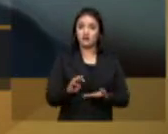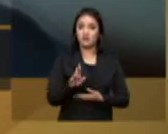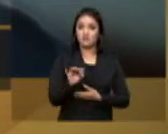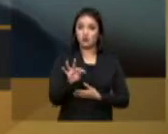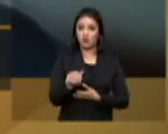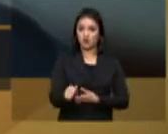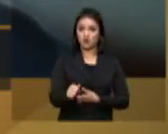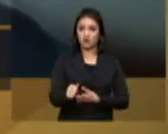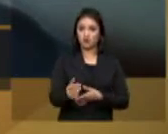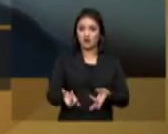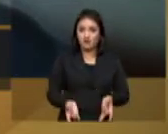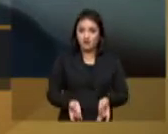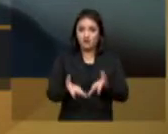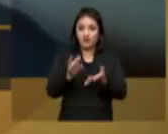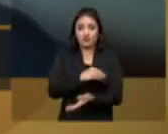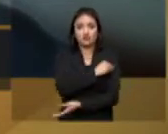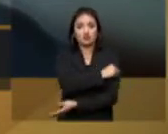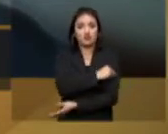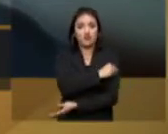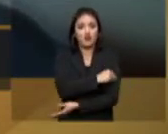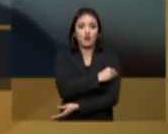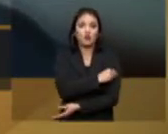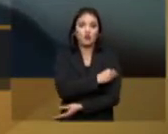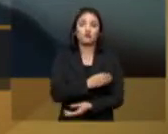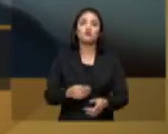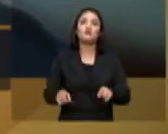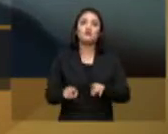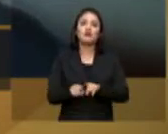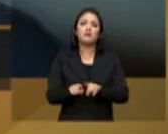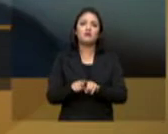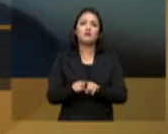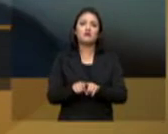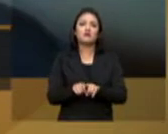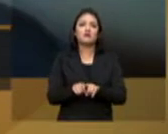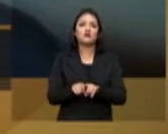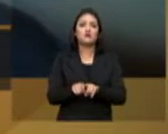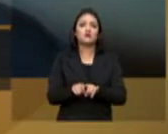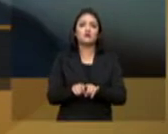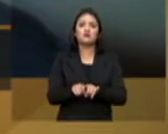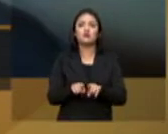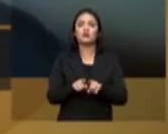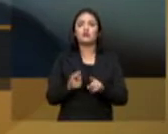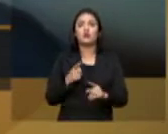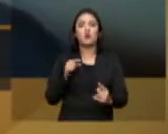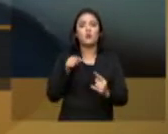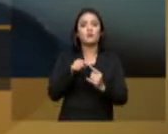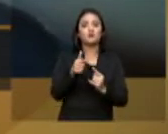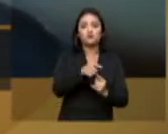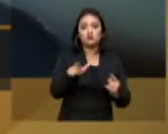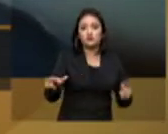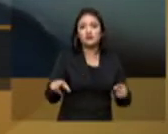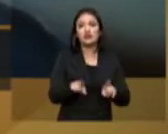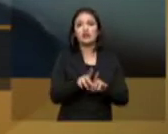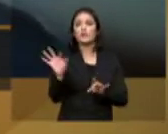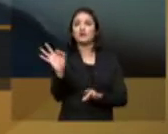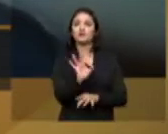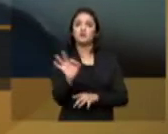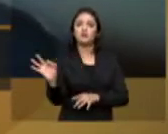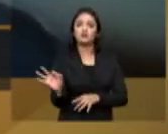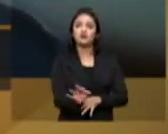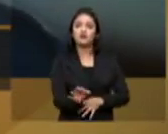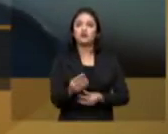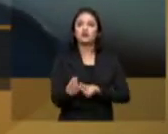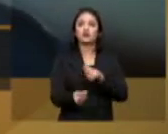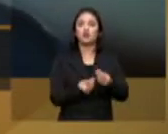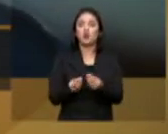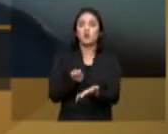álcool, inclusive para fins carburantes, e as alíquotas incidentes sobre os regimes especiais de